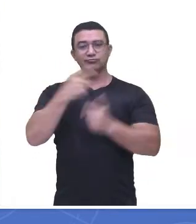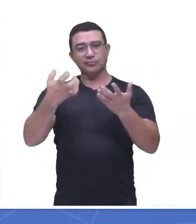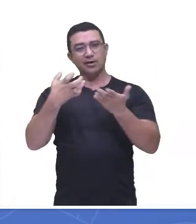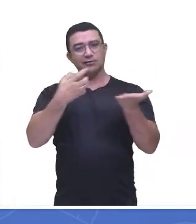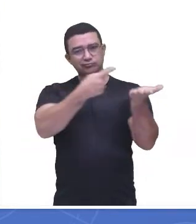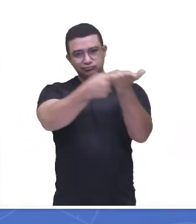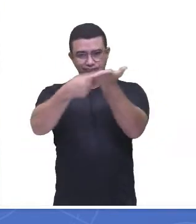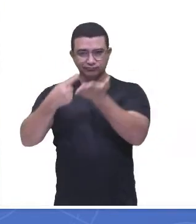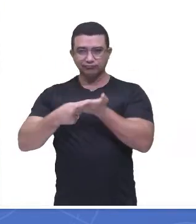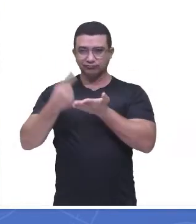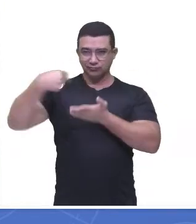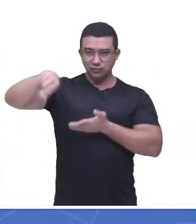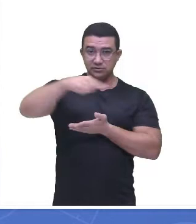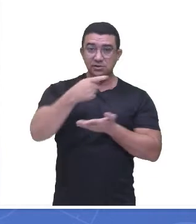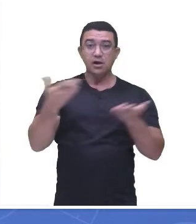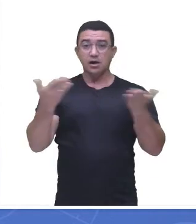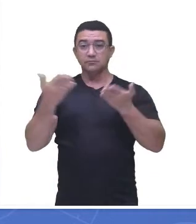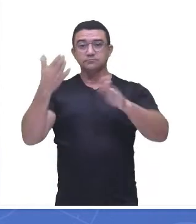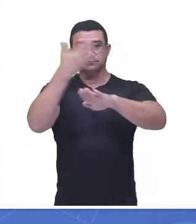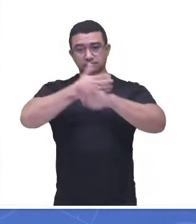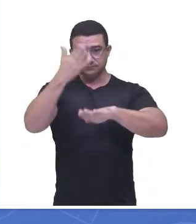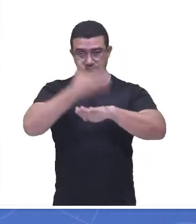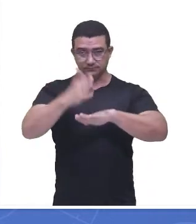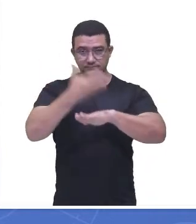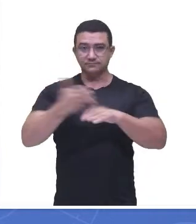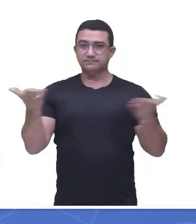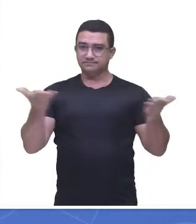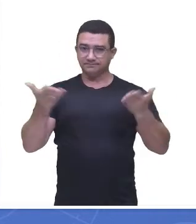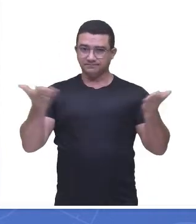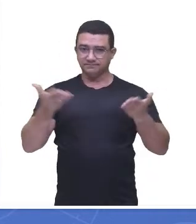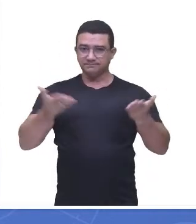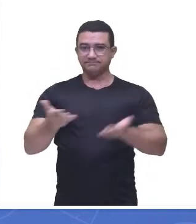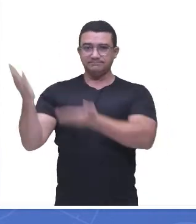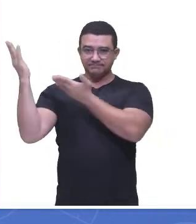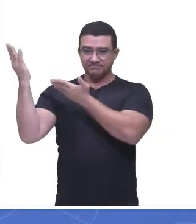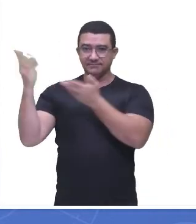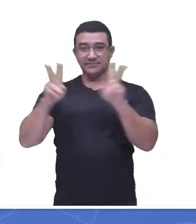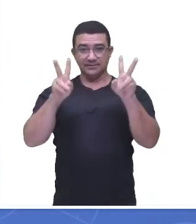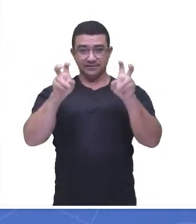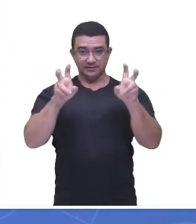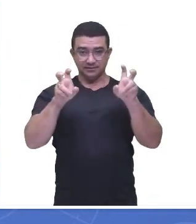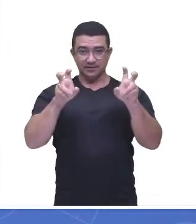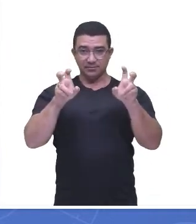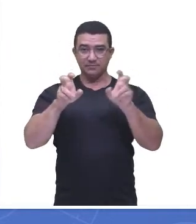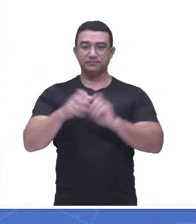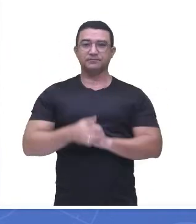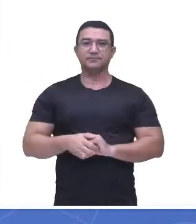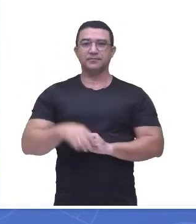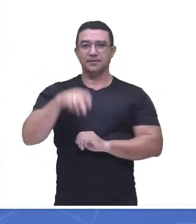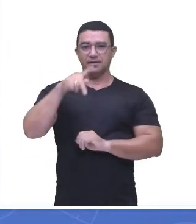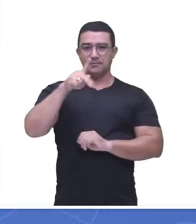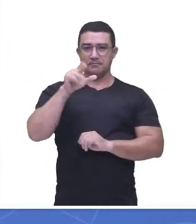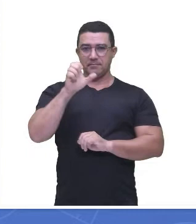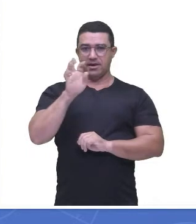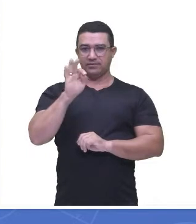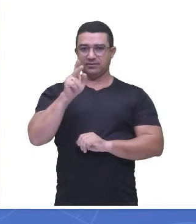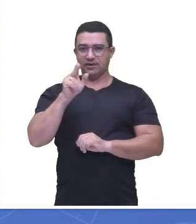convidá-los para o praticando de hoje com esse assunto aqui. Pretérito imperfeito de